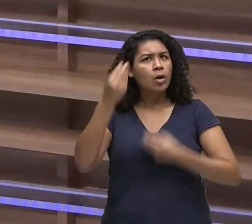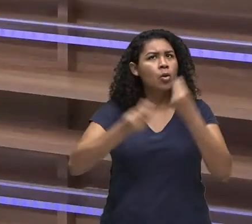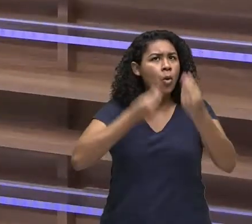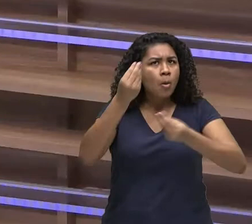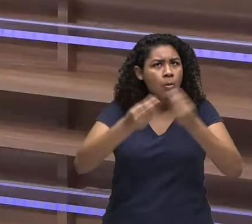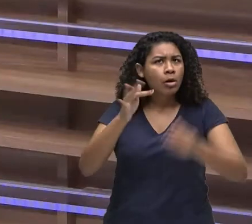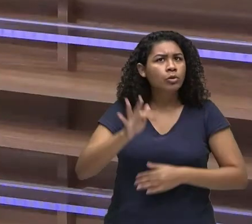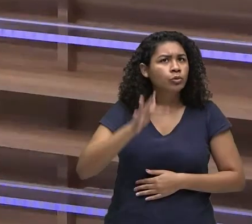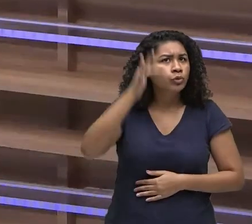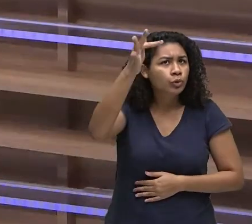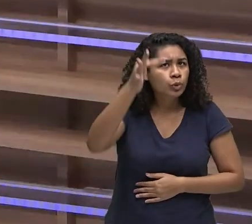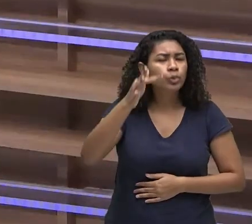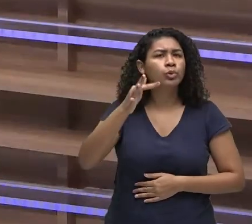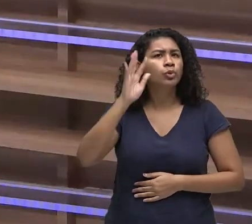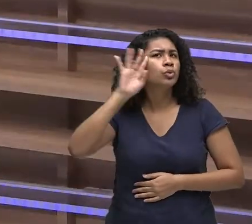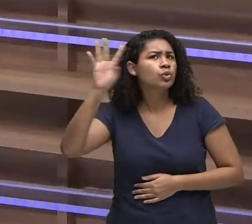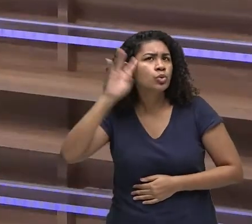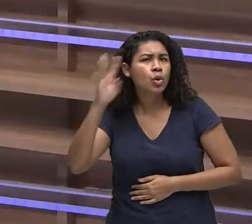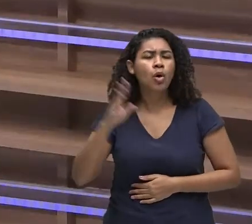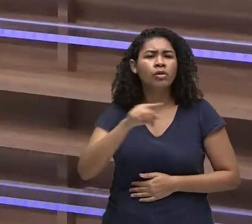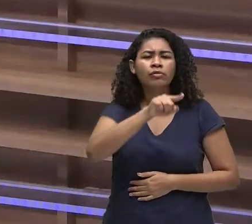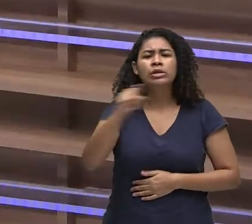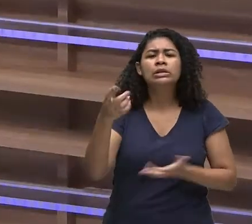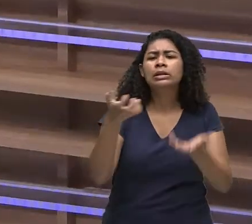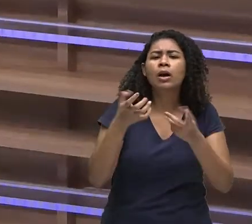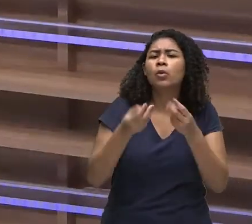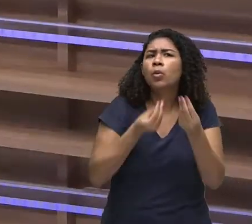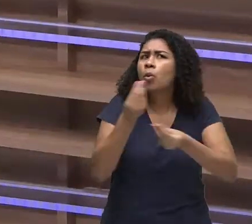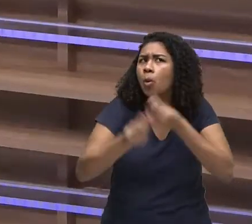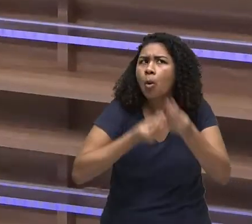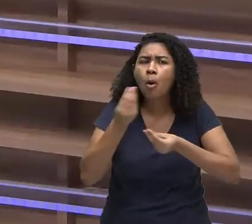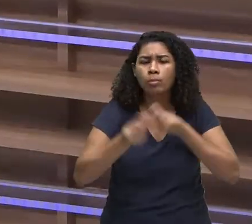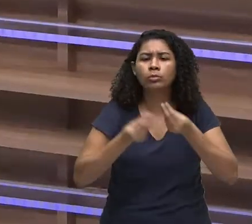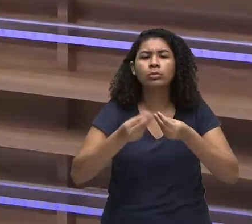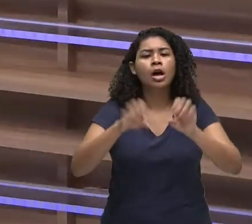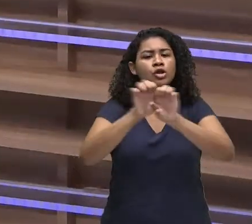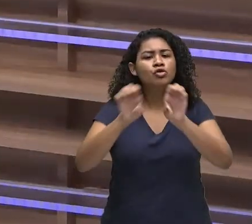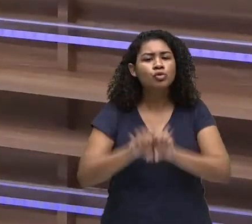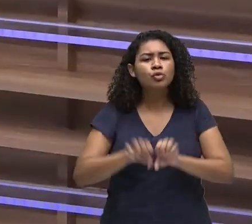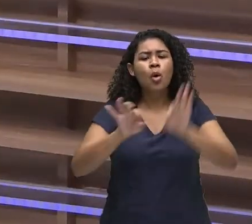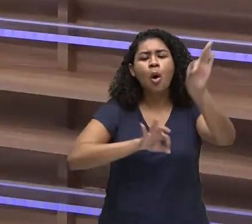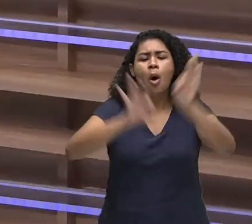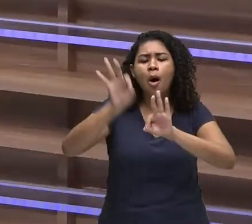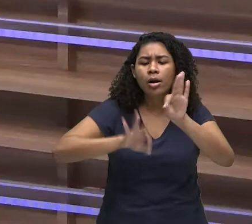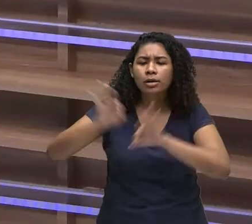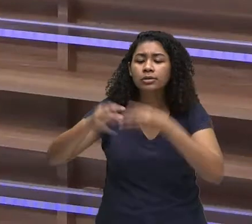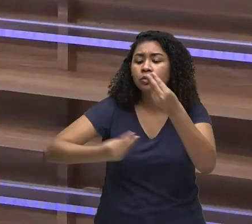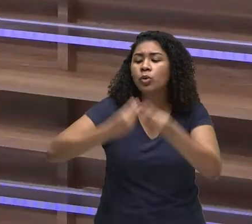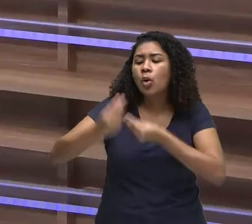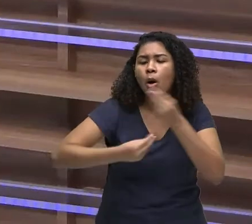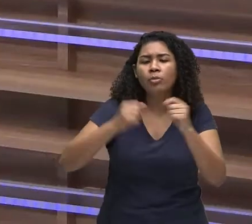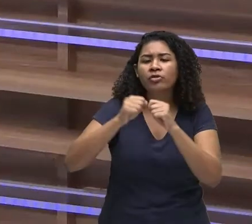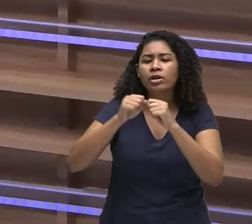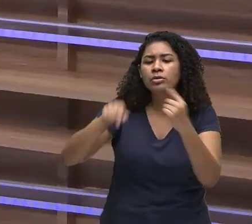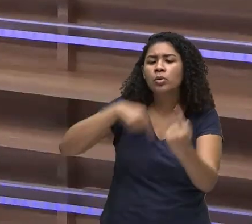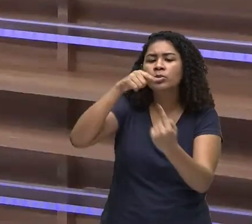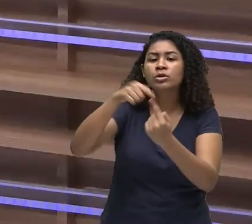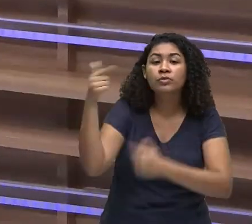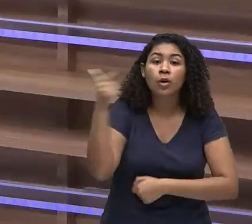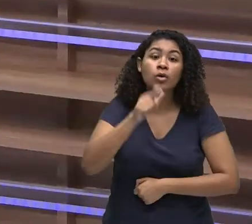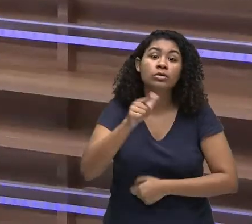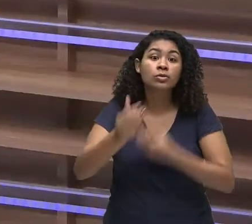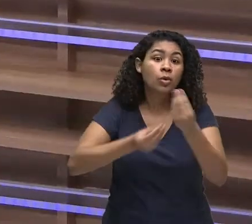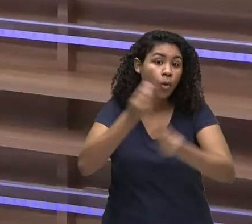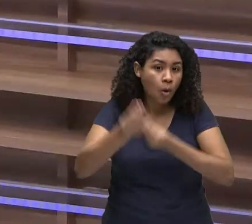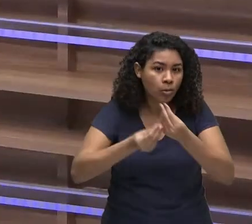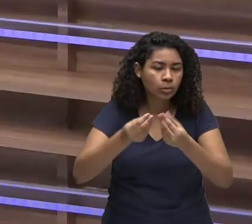esportista, ser jogador, o que quer que seja, mas estruturar esse projeto. Eu sempre digo isso na sala de aula para